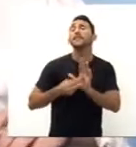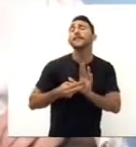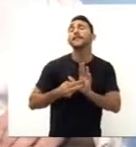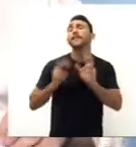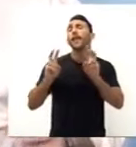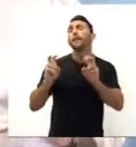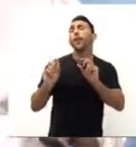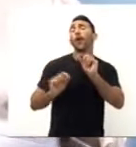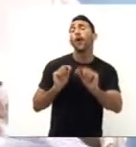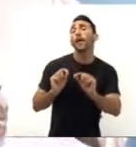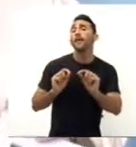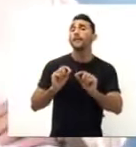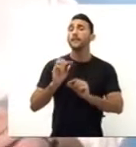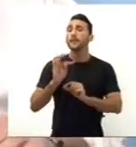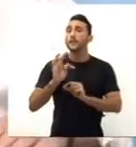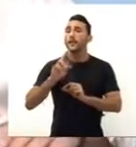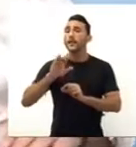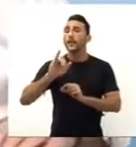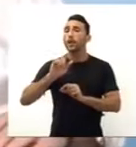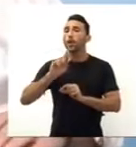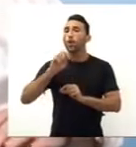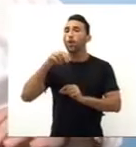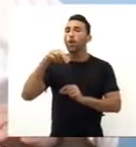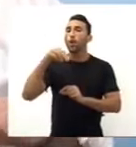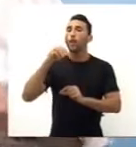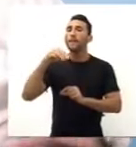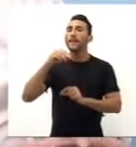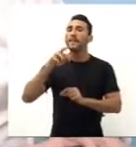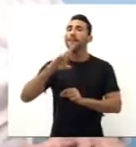A trigonometria, né, ela